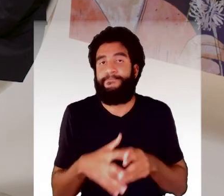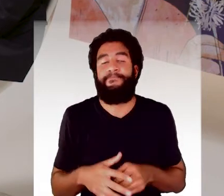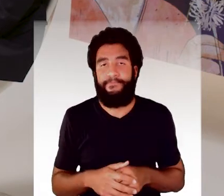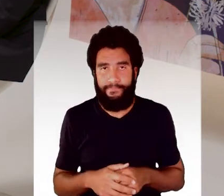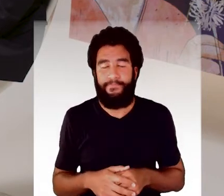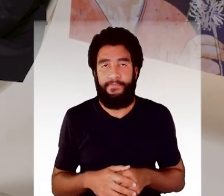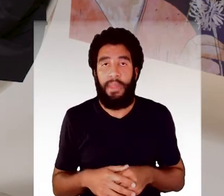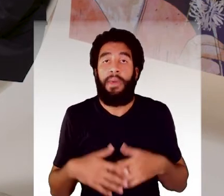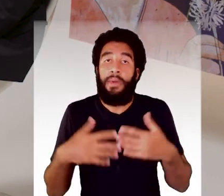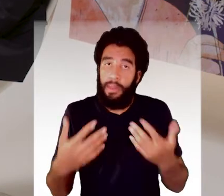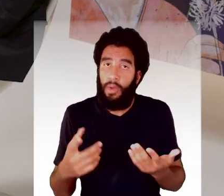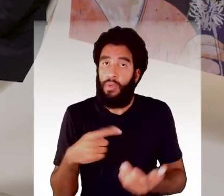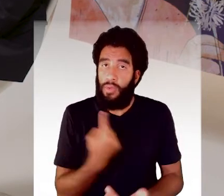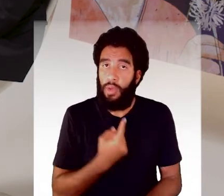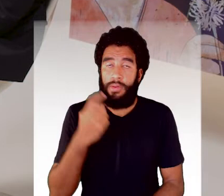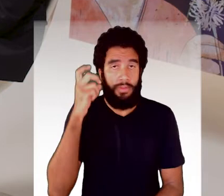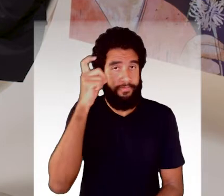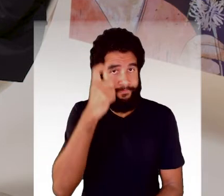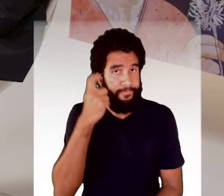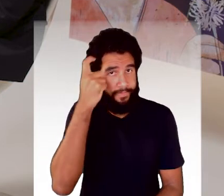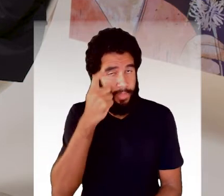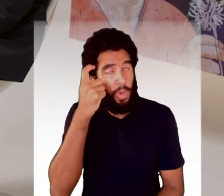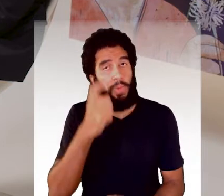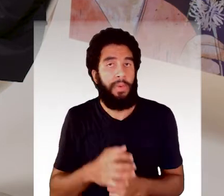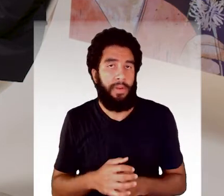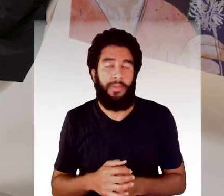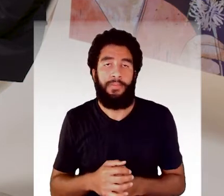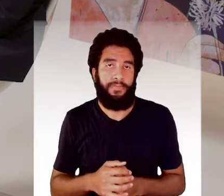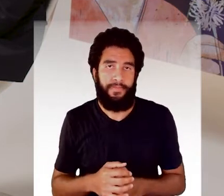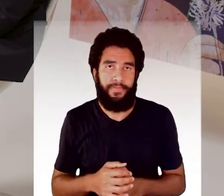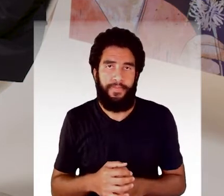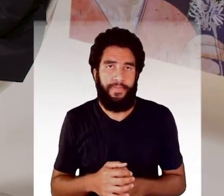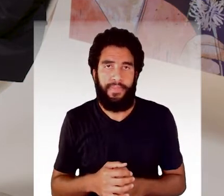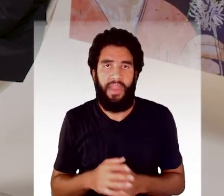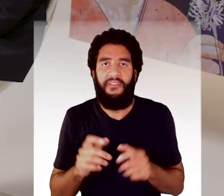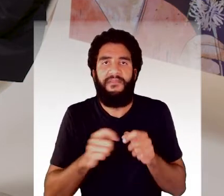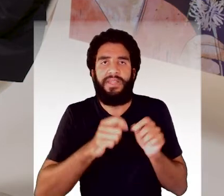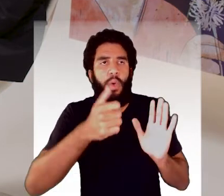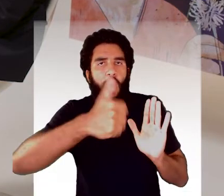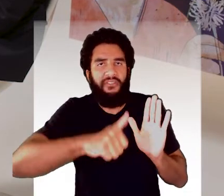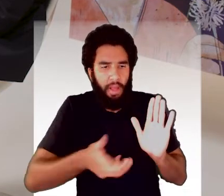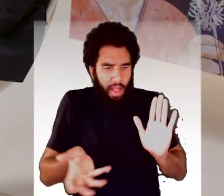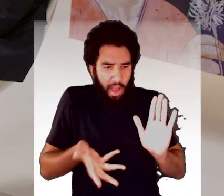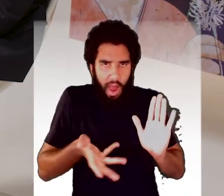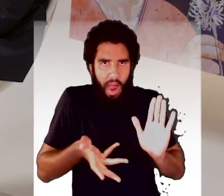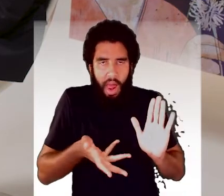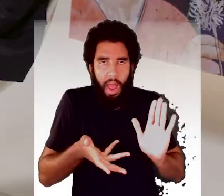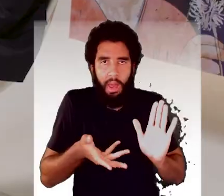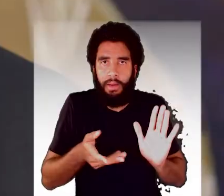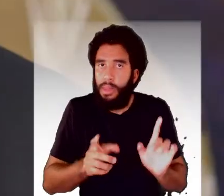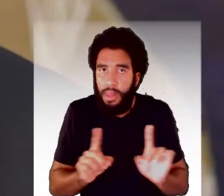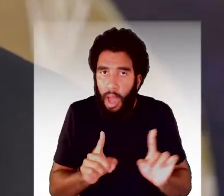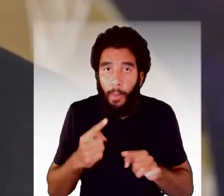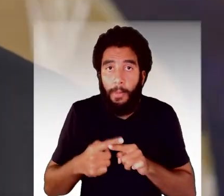Então, esse é um fator que também nos preocupa. Não há motivo para que se faça a revisão assodada de uma